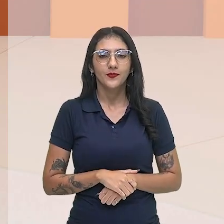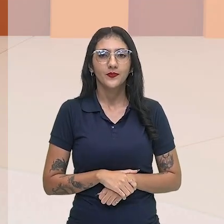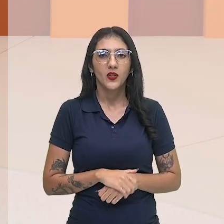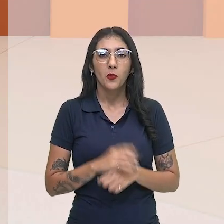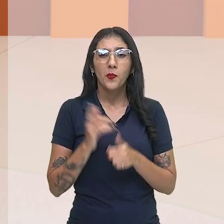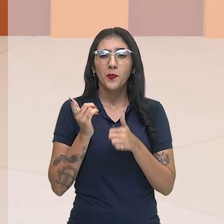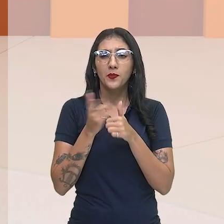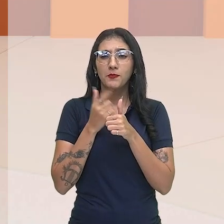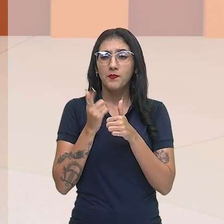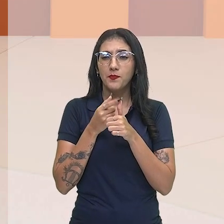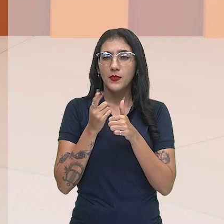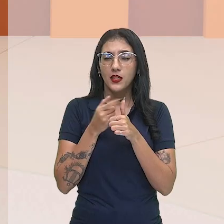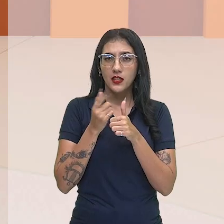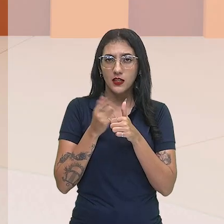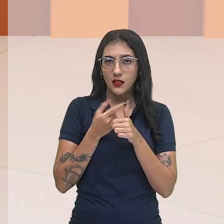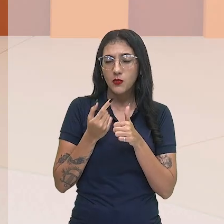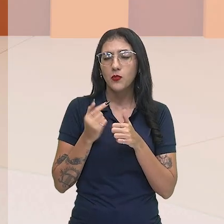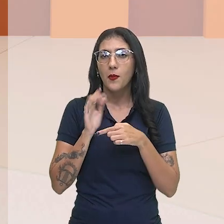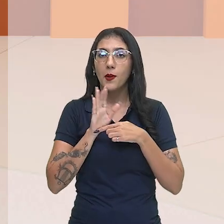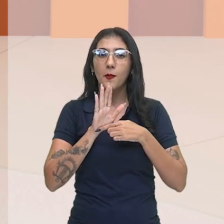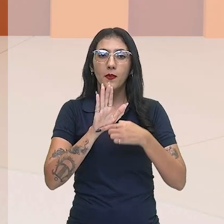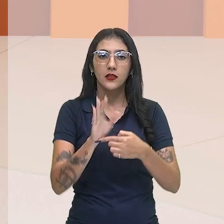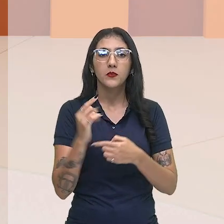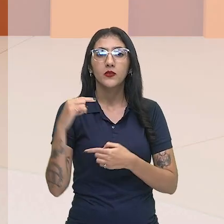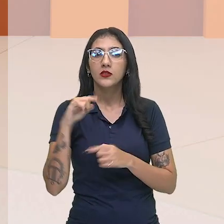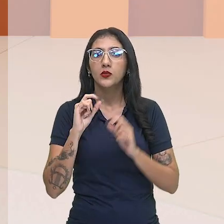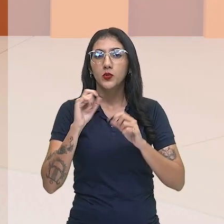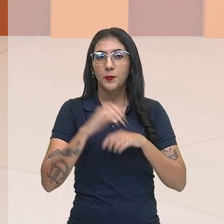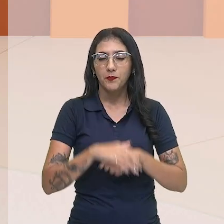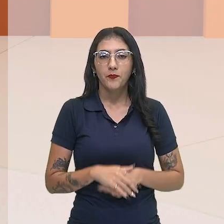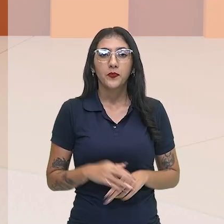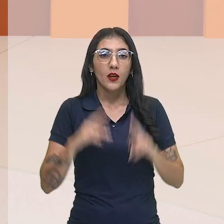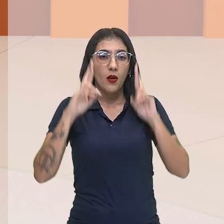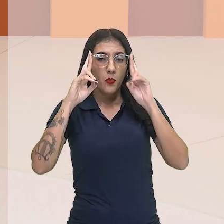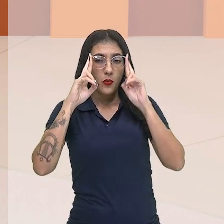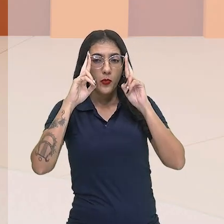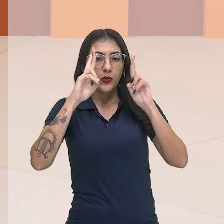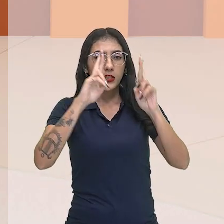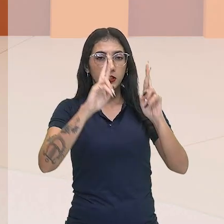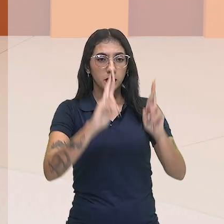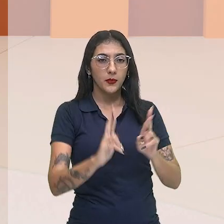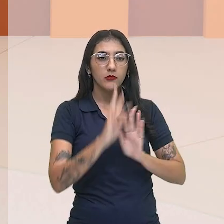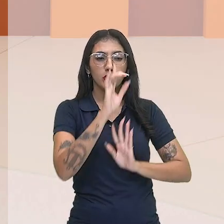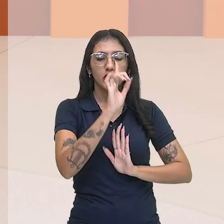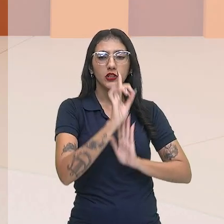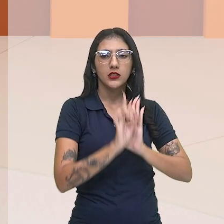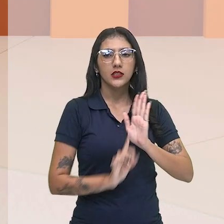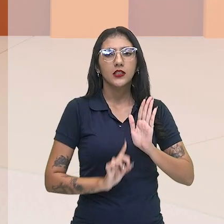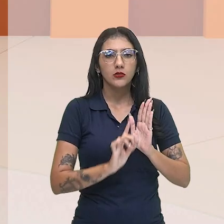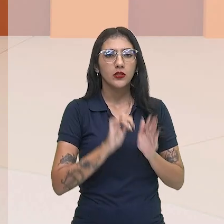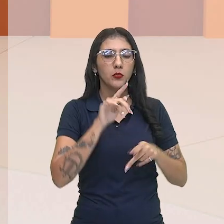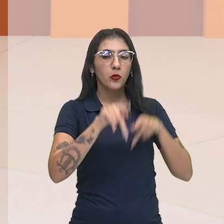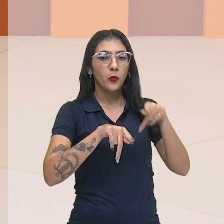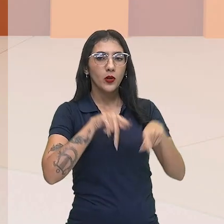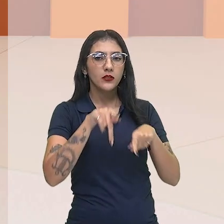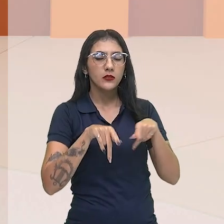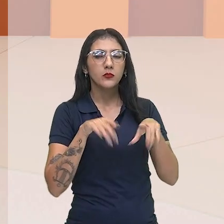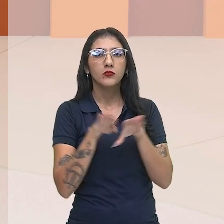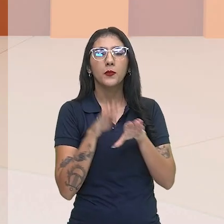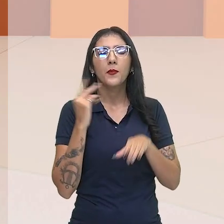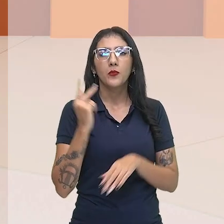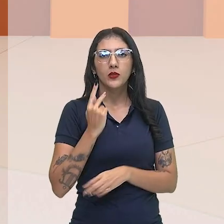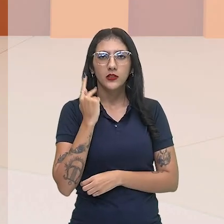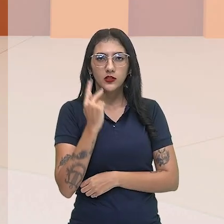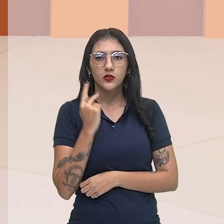vamos trazer aqui para vocês é o respeito aos direitos civis e